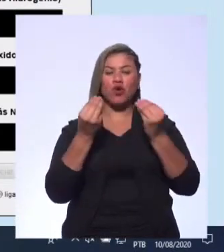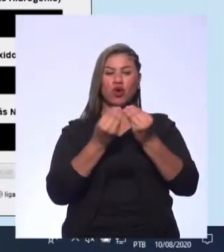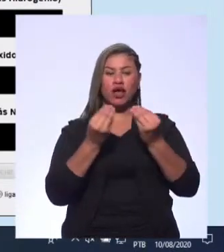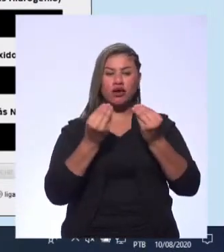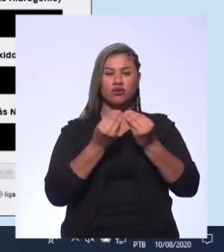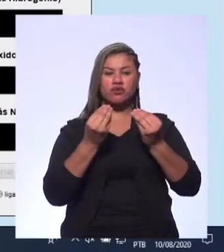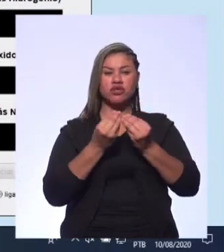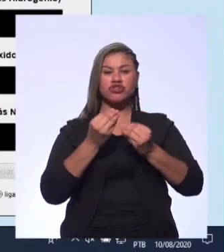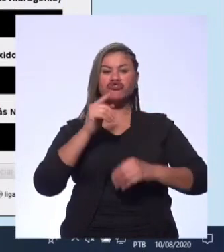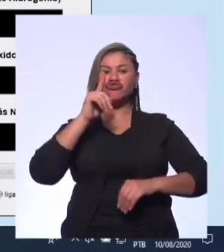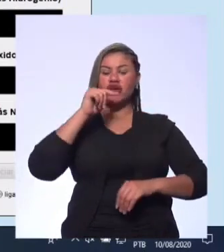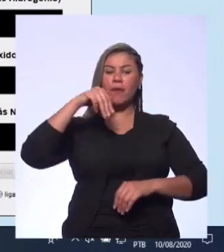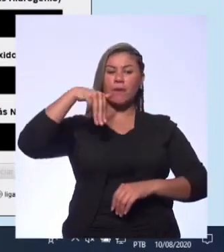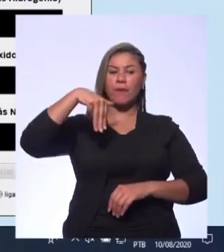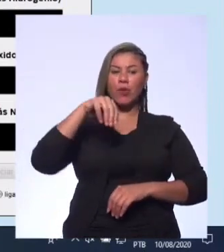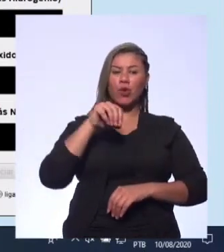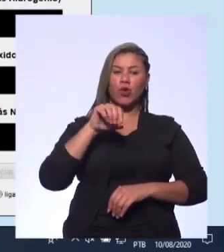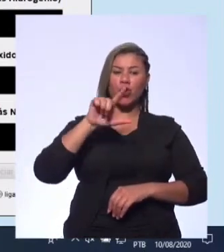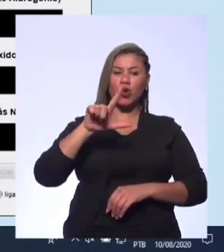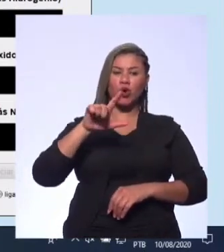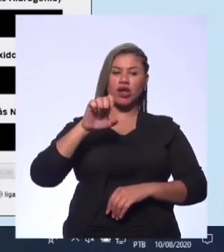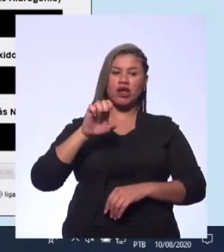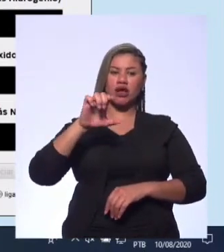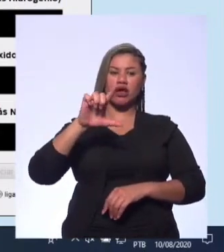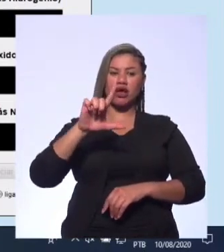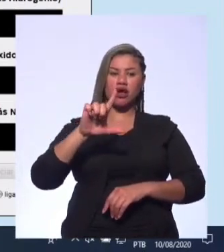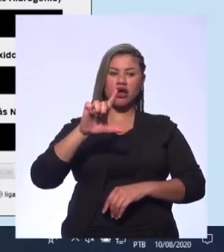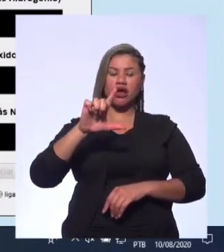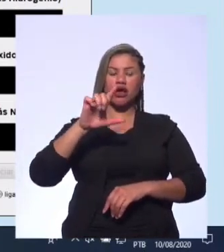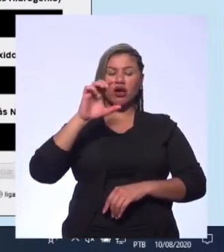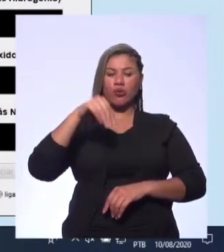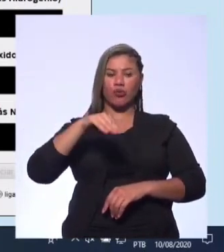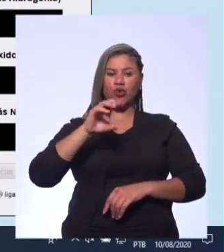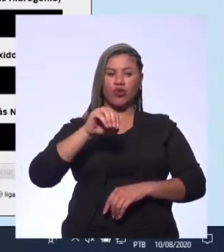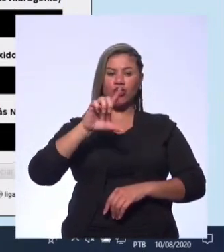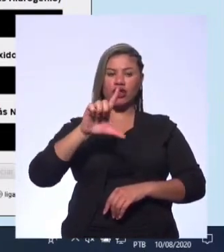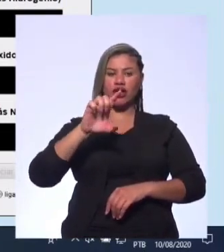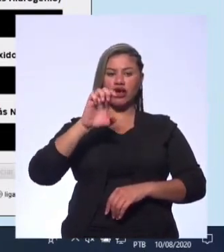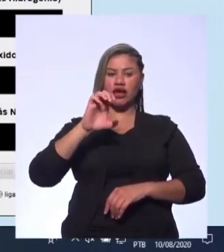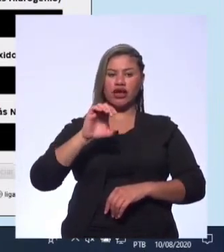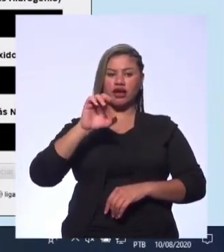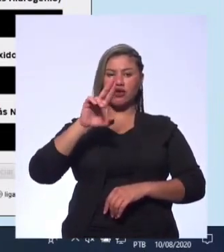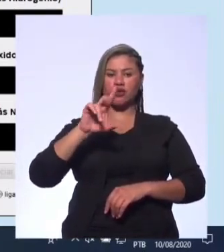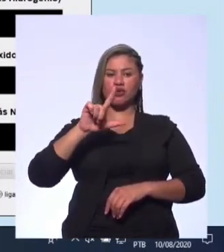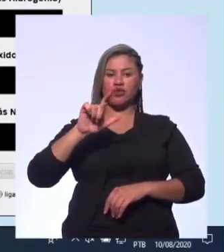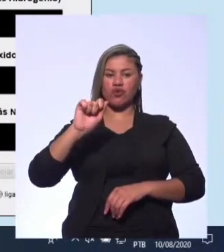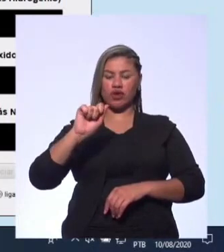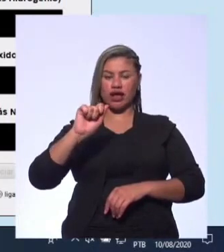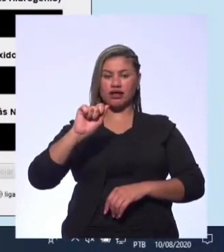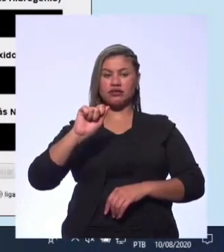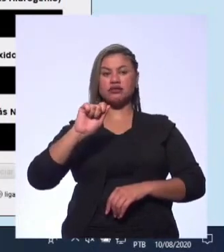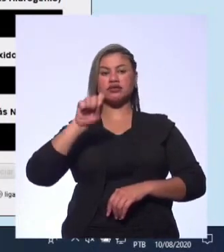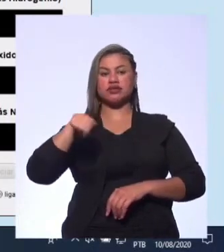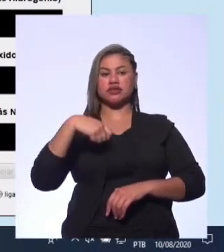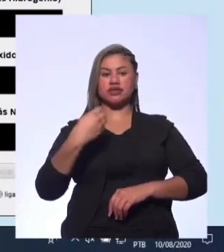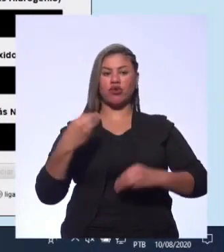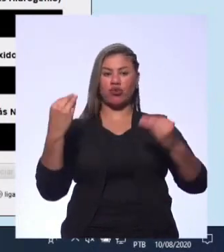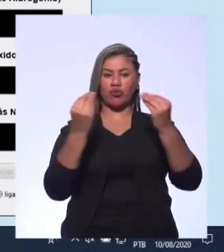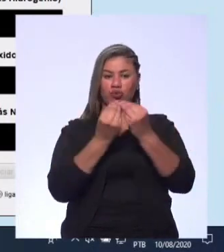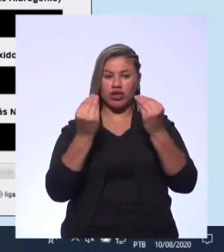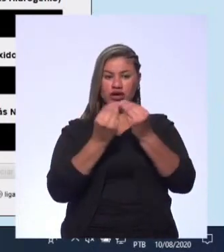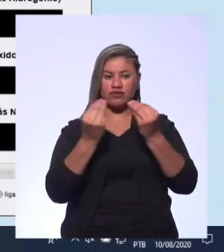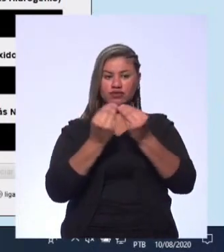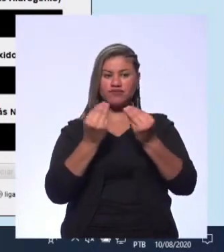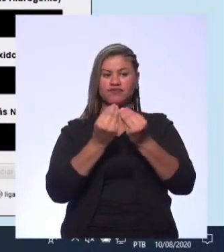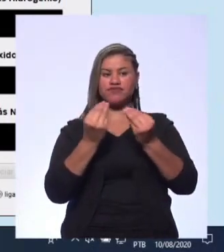ó, várias moléculas e me deu aqui no meu simulador. Para eu construir a molécula de água, que nós já vimos, eu vou usar o quê? 2 átomos de hidrogênio